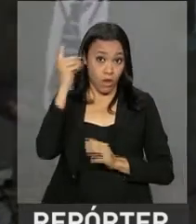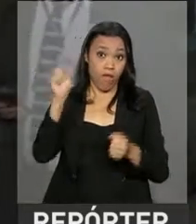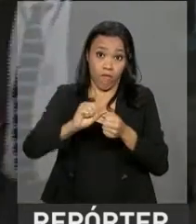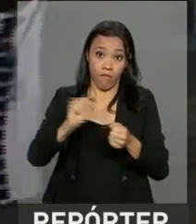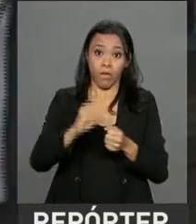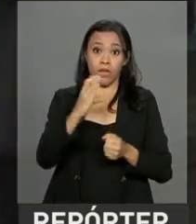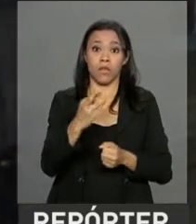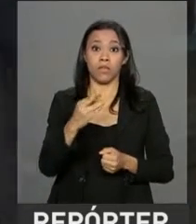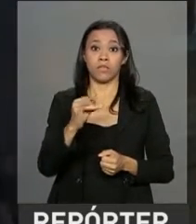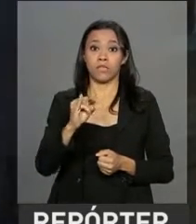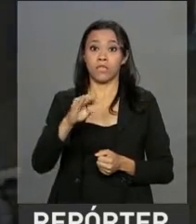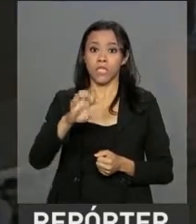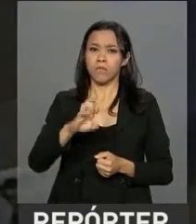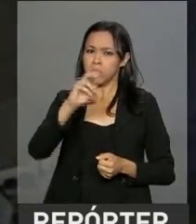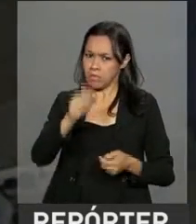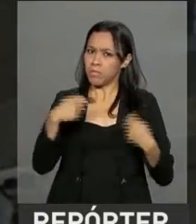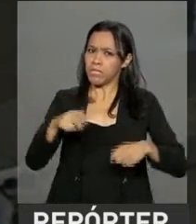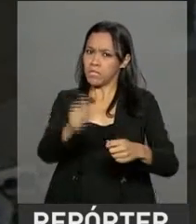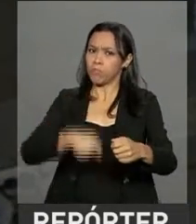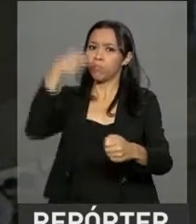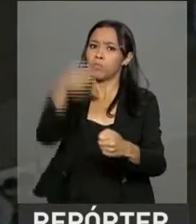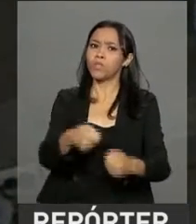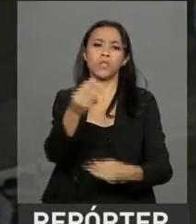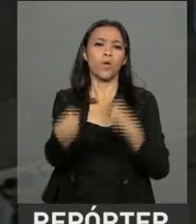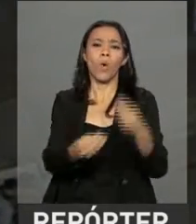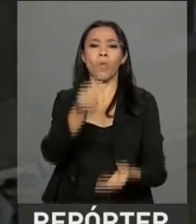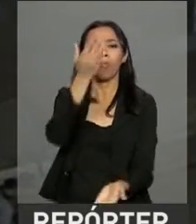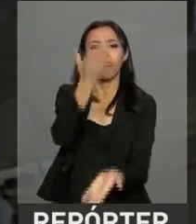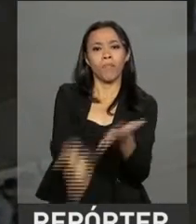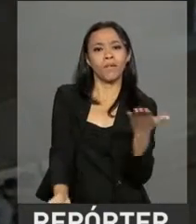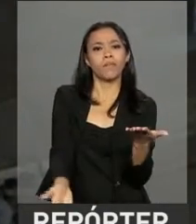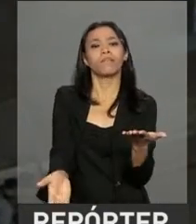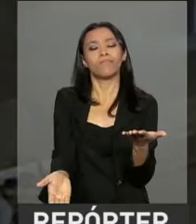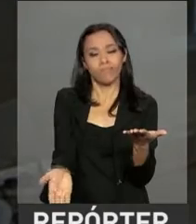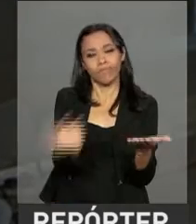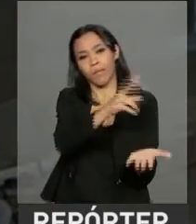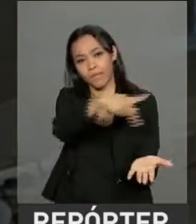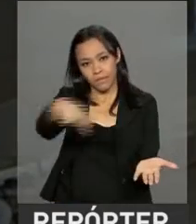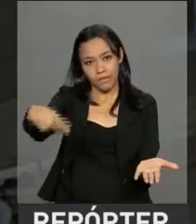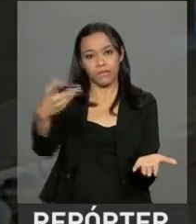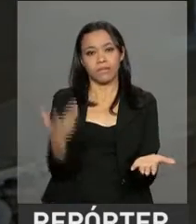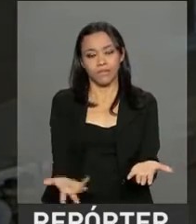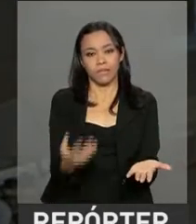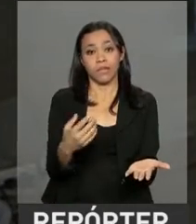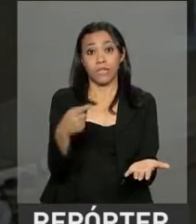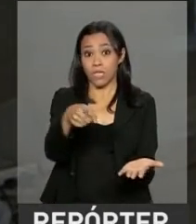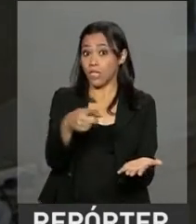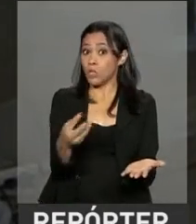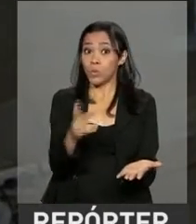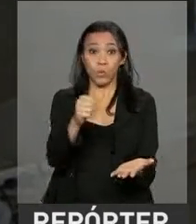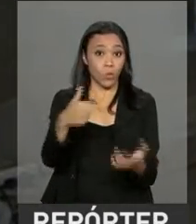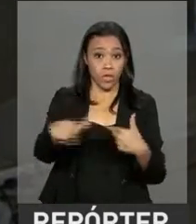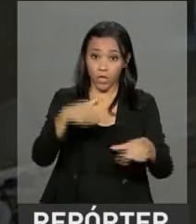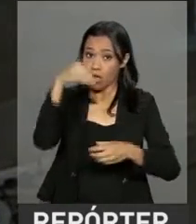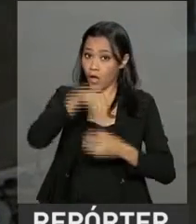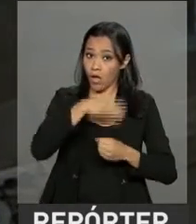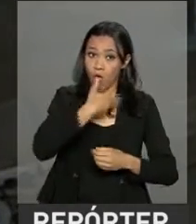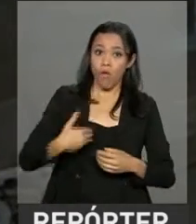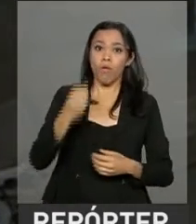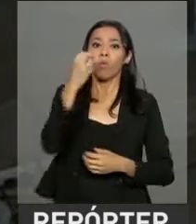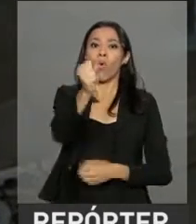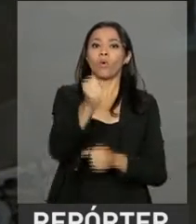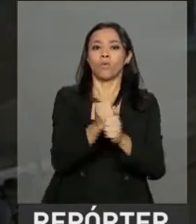ser punida com a perda do mandato e o fim dos direitos políticos por 8 anos. Para ser cassada